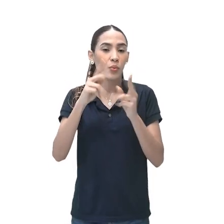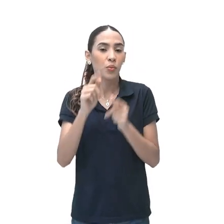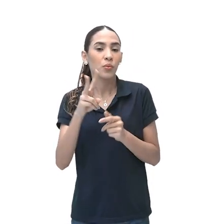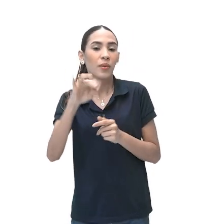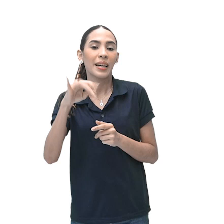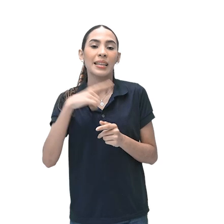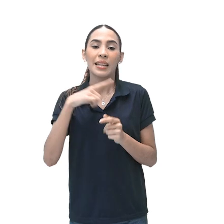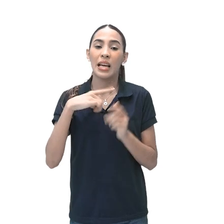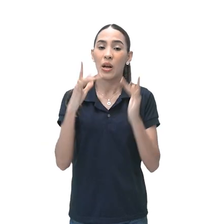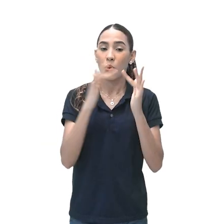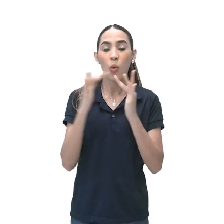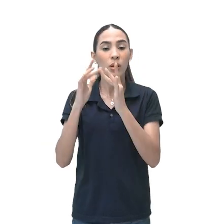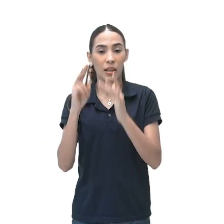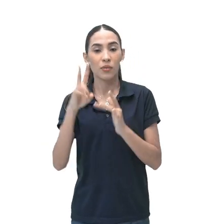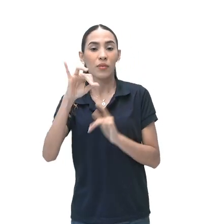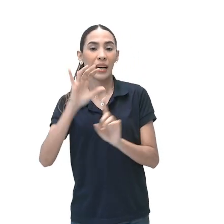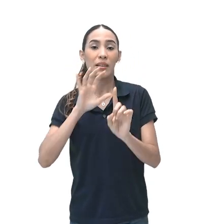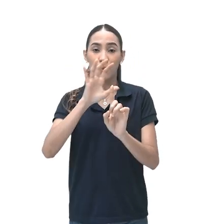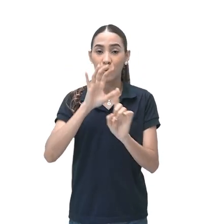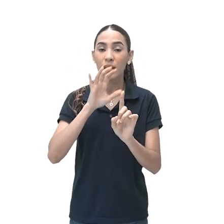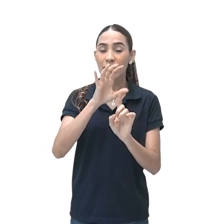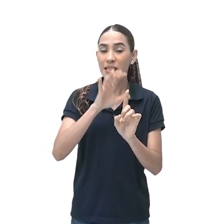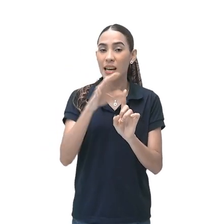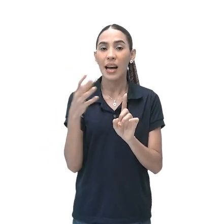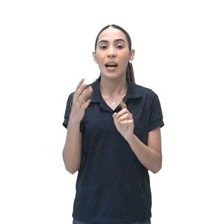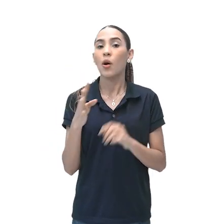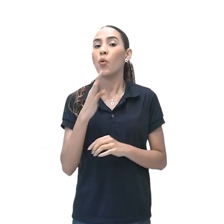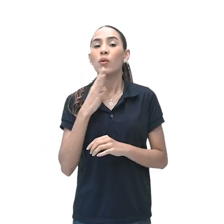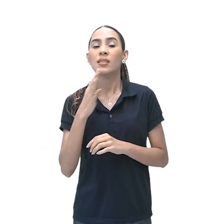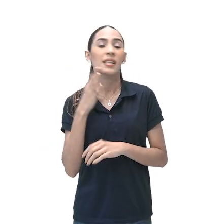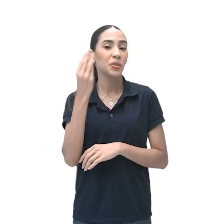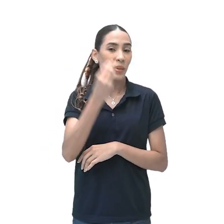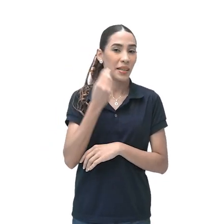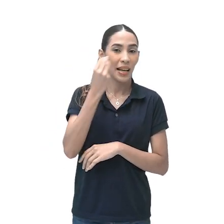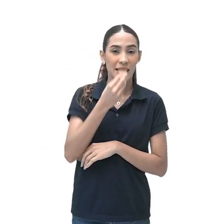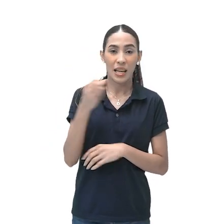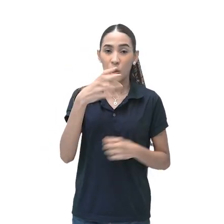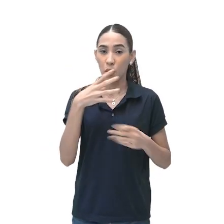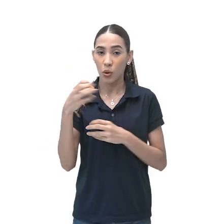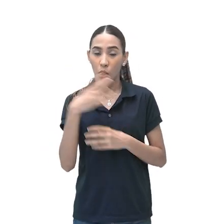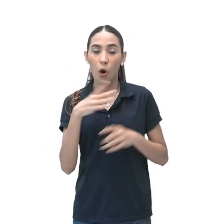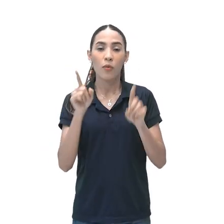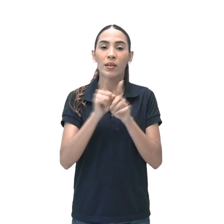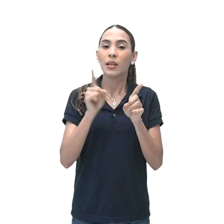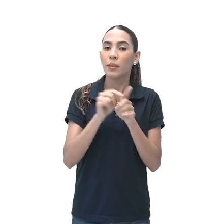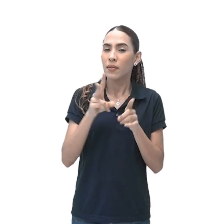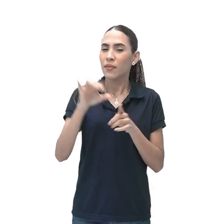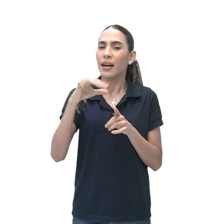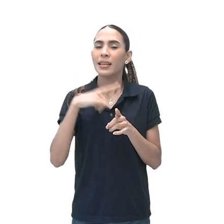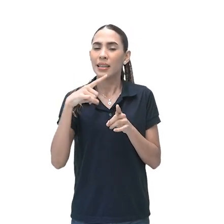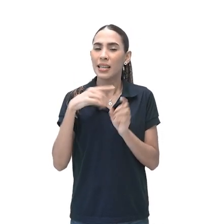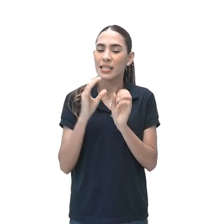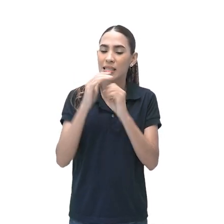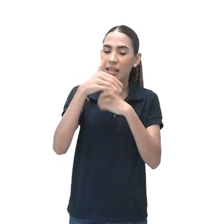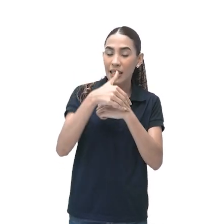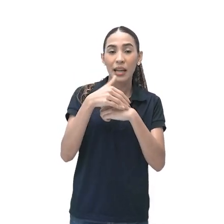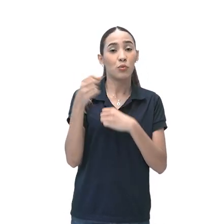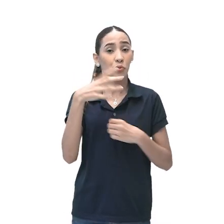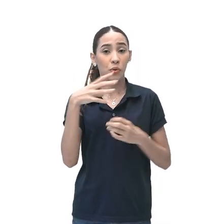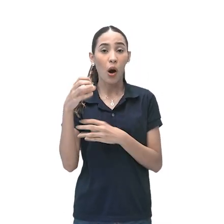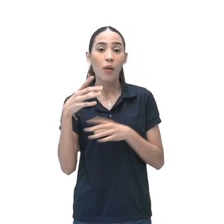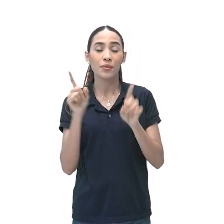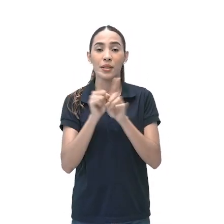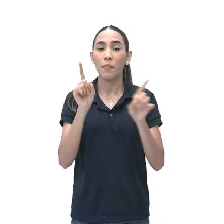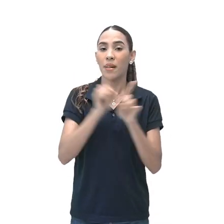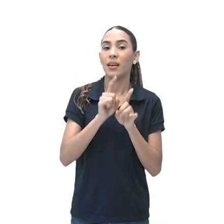ter contato, vai apresentar um universo novo, vai contar um segredo, revelar segredos